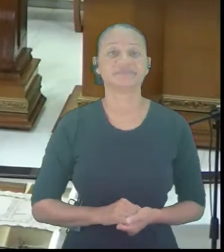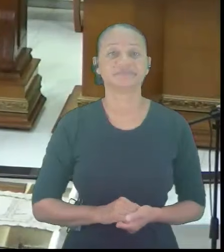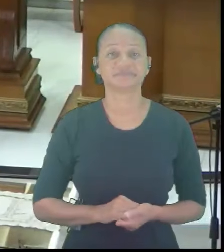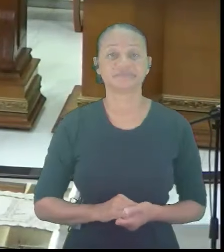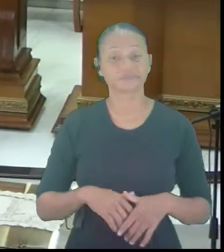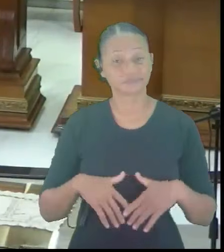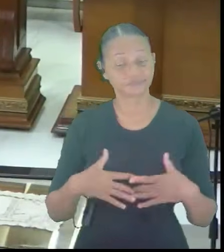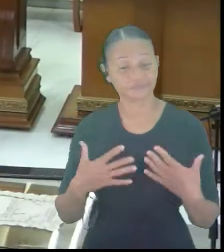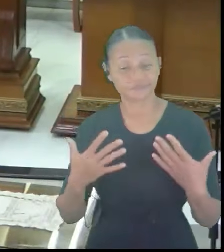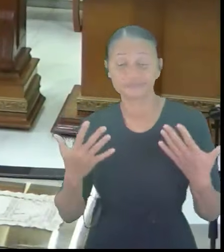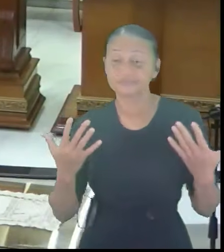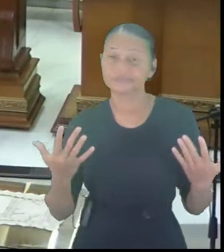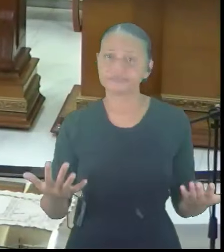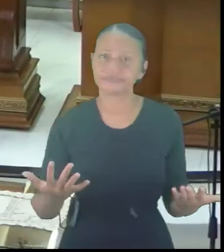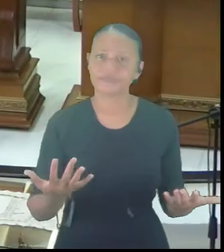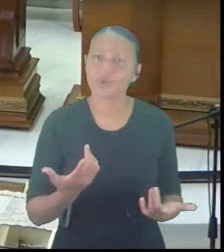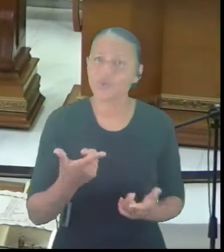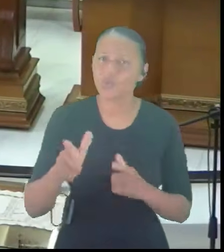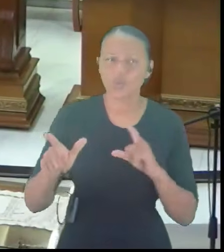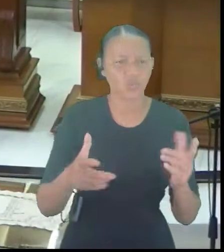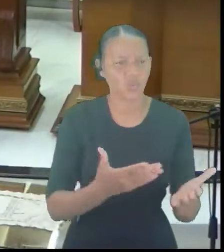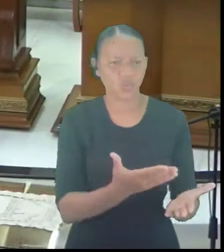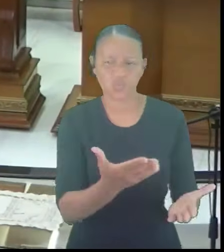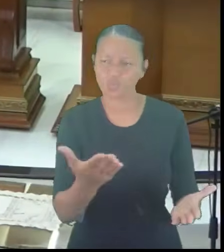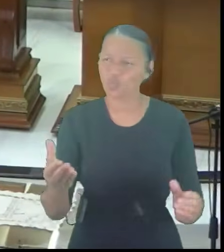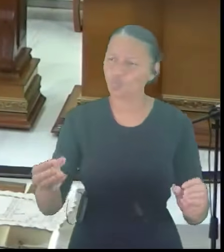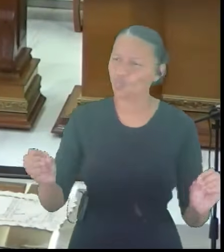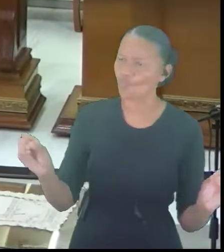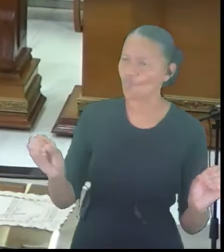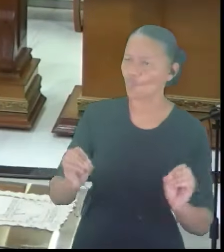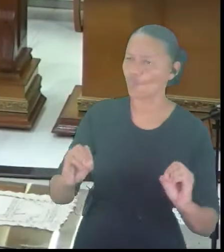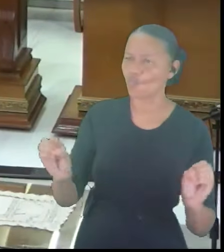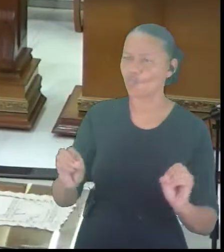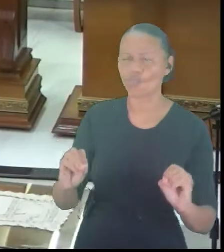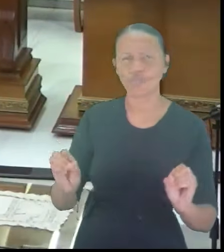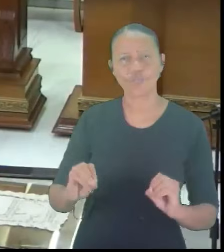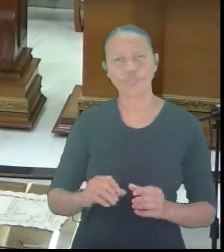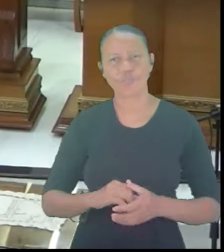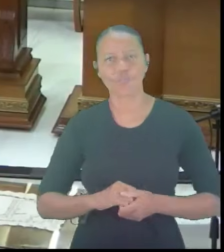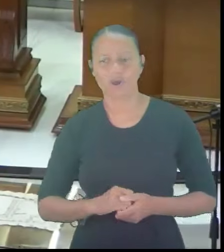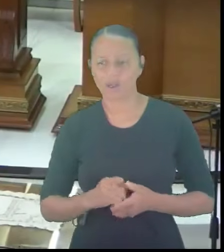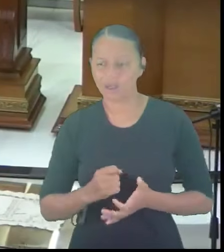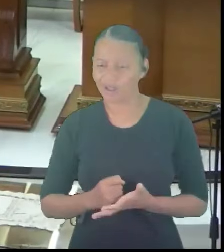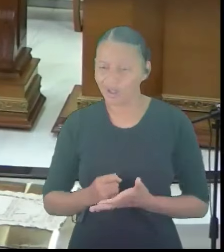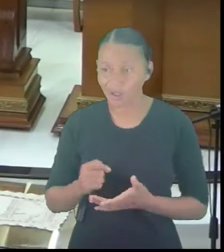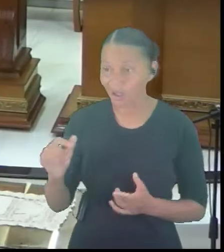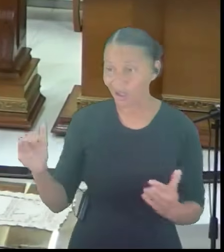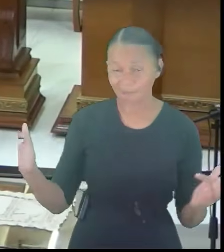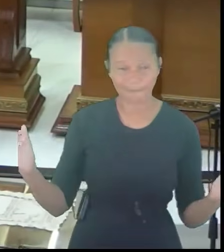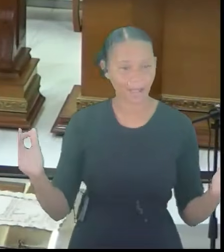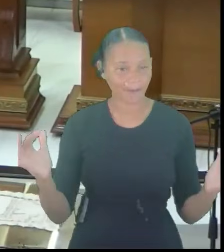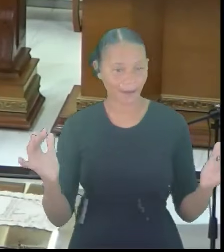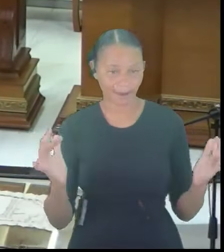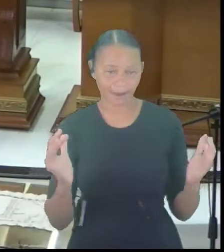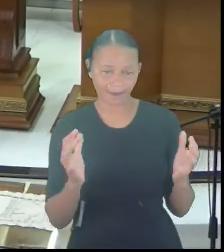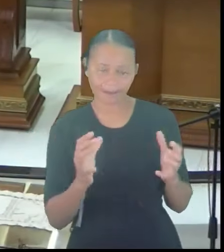Quanto aos outros, ninguém ousava ajuntar-se com